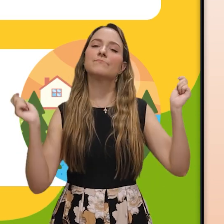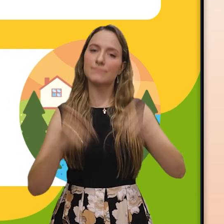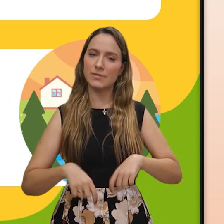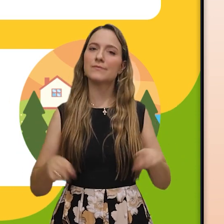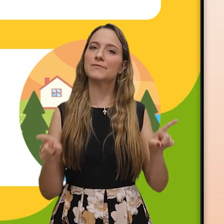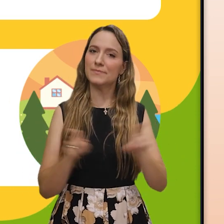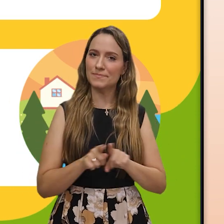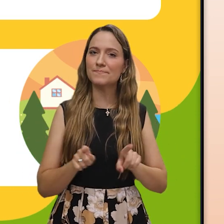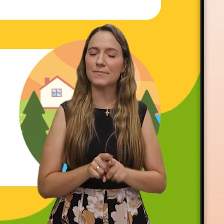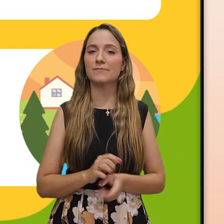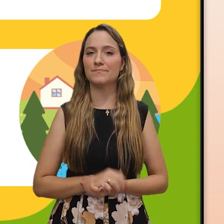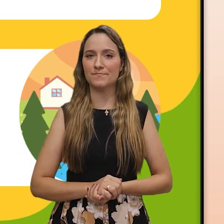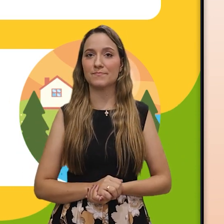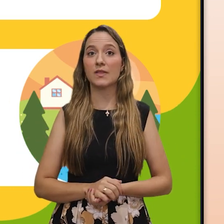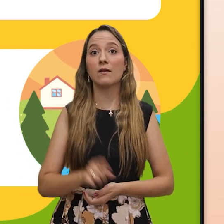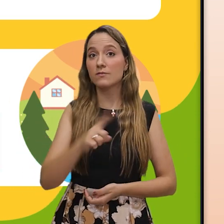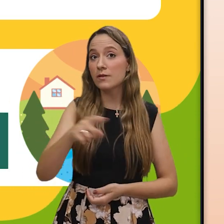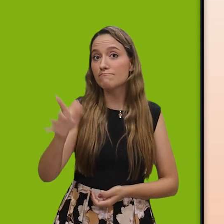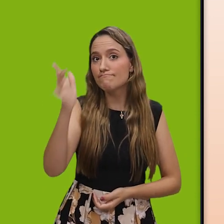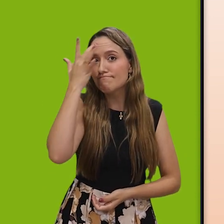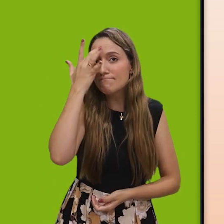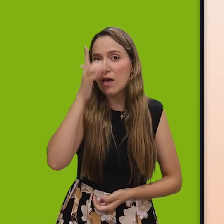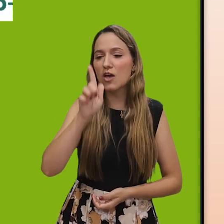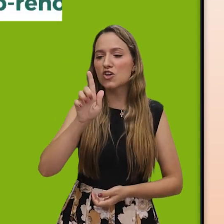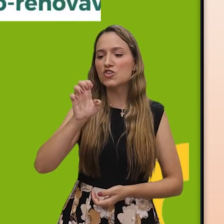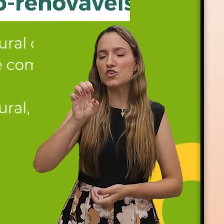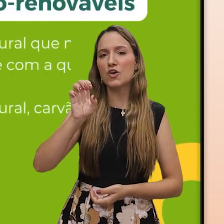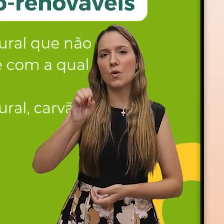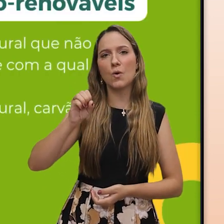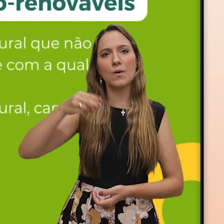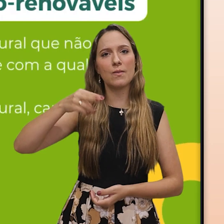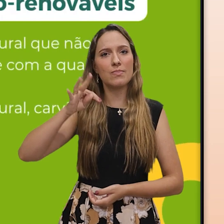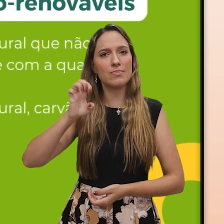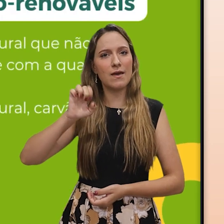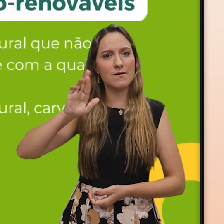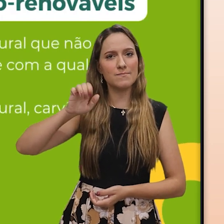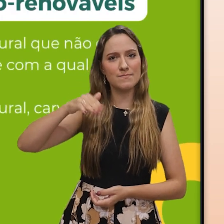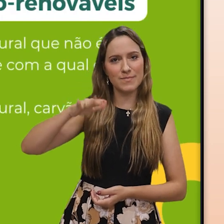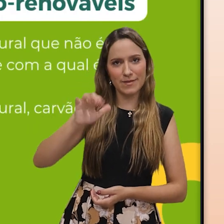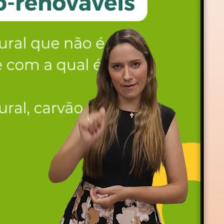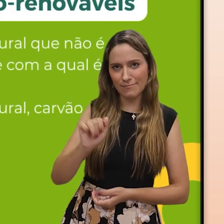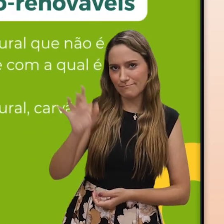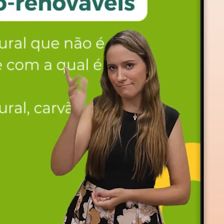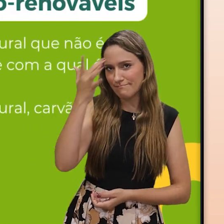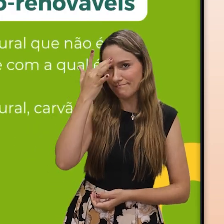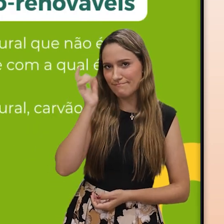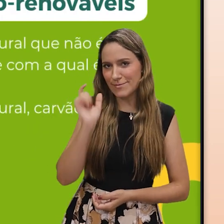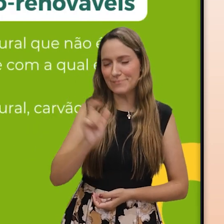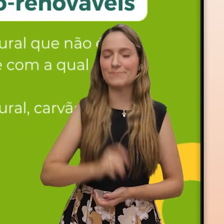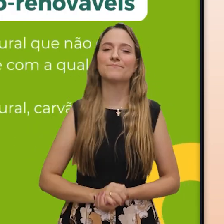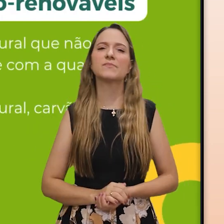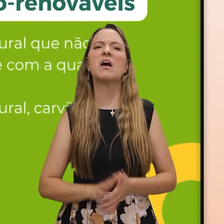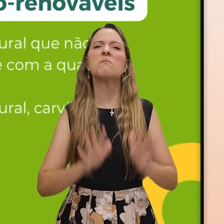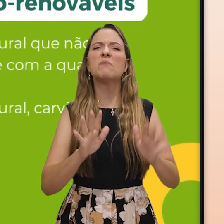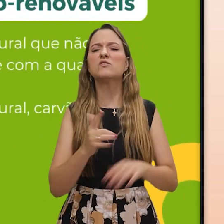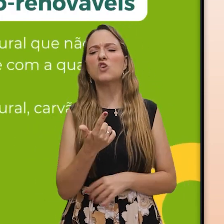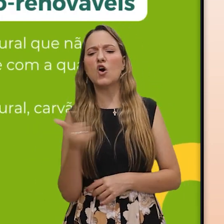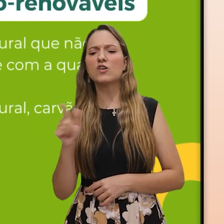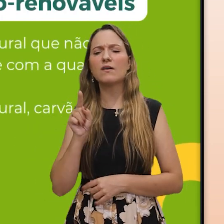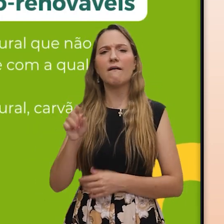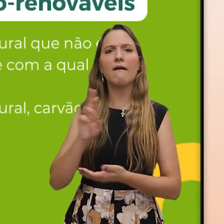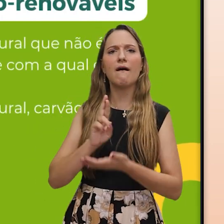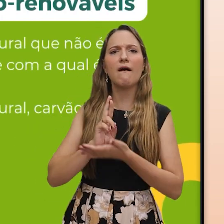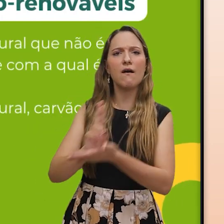energia. Guarda aí esse nome, energia geotérmica. E os recursos não renováveis?